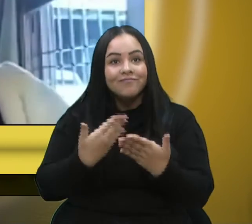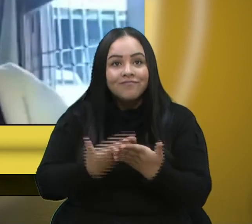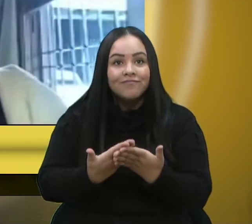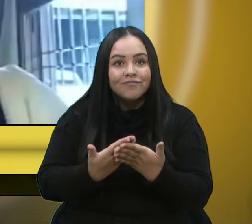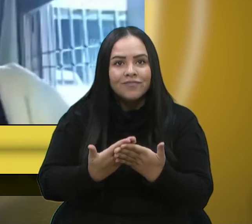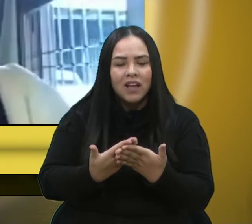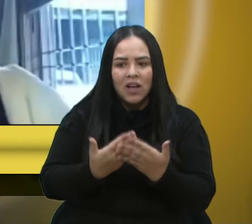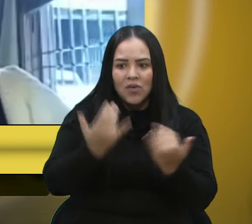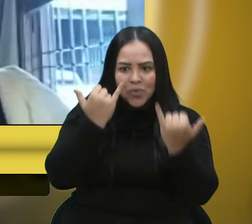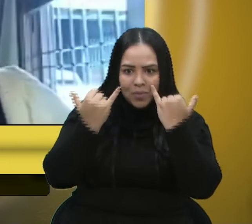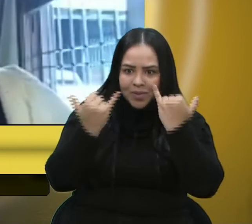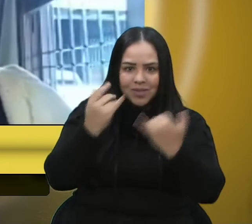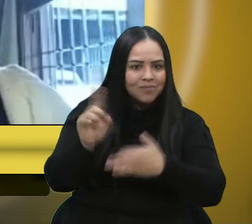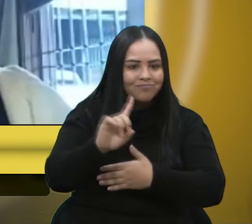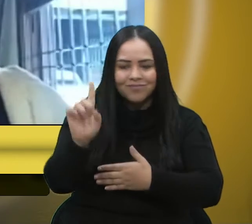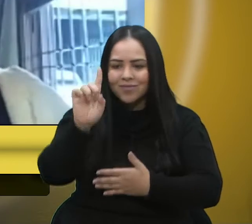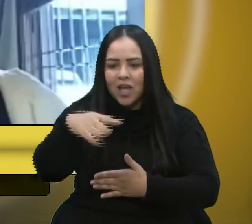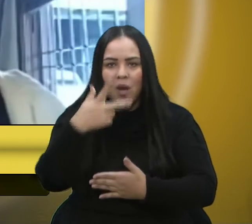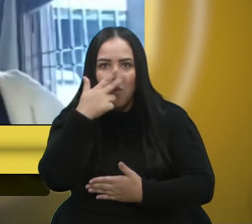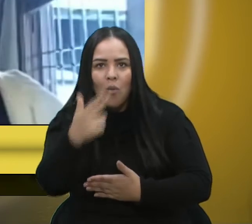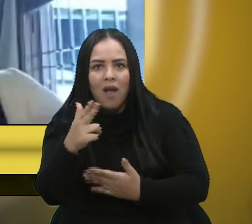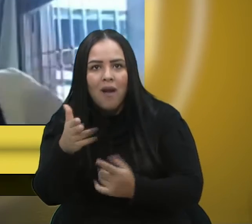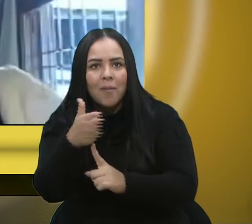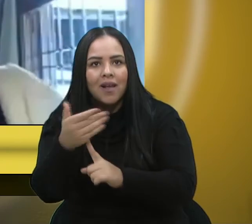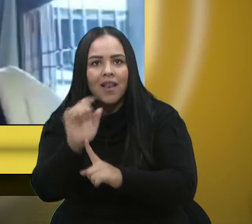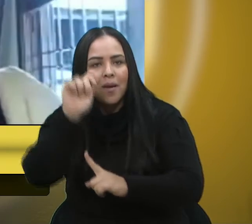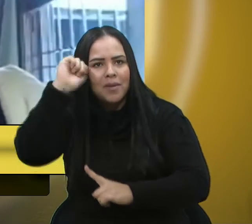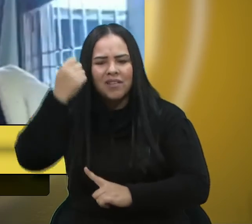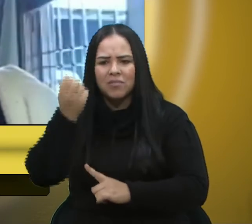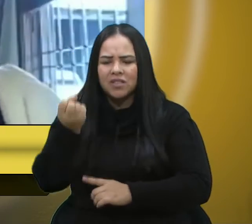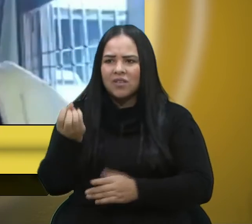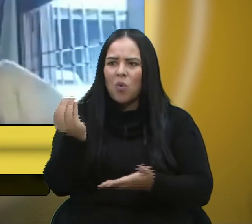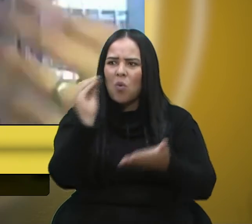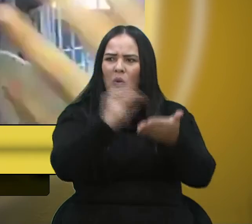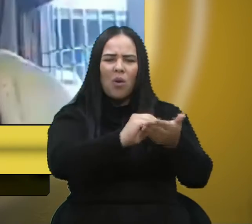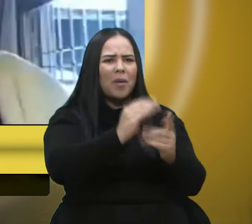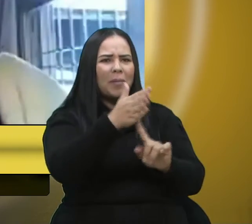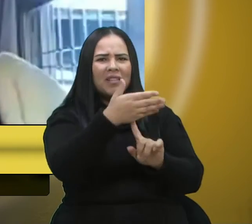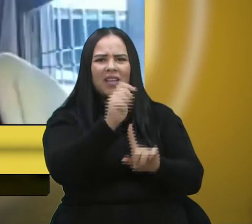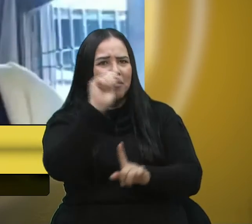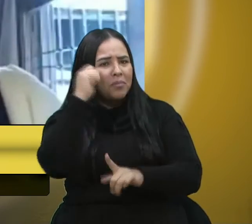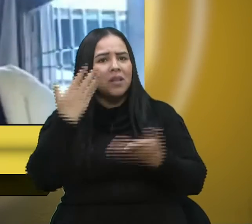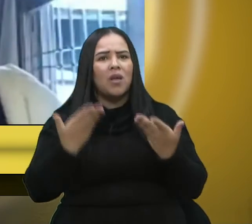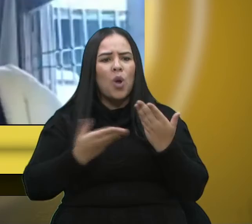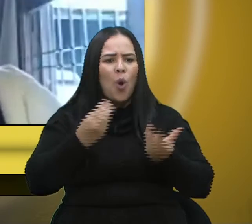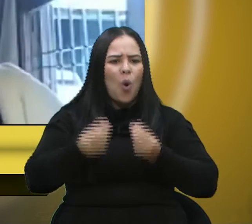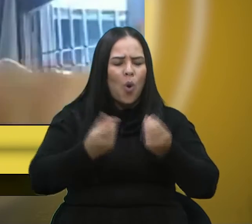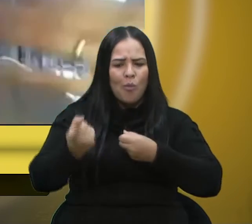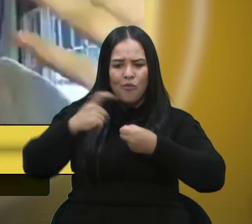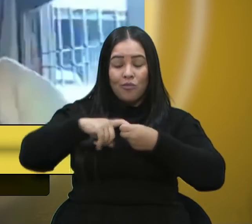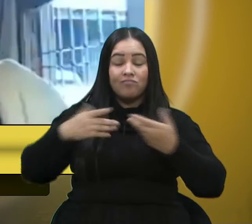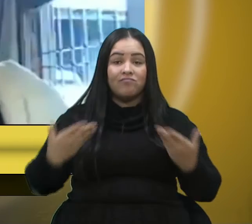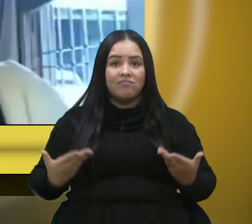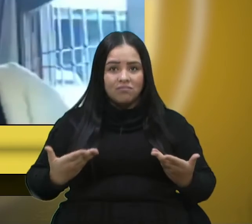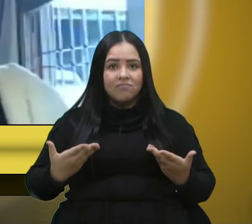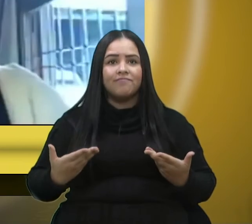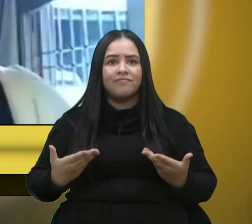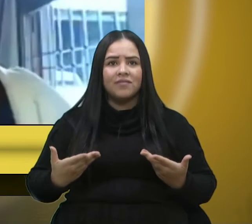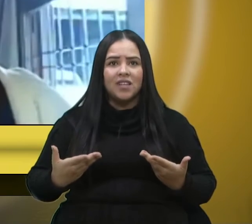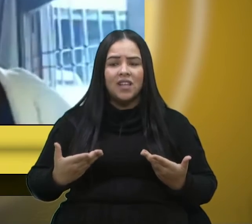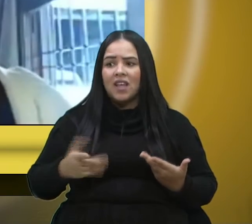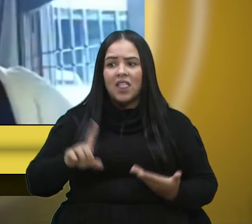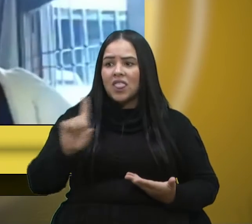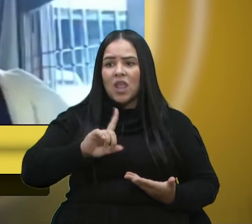condizem com uma bandeira preta. Mas se ele coloca a bandeira preta, então não tem como retornar às aulas. Então, ele realmente não está